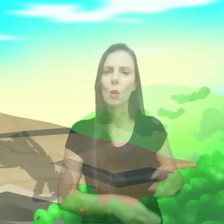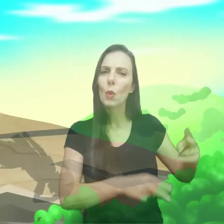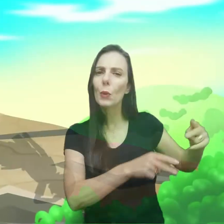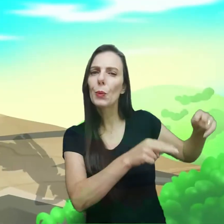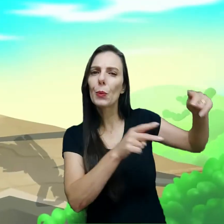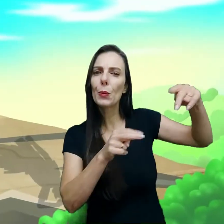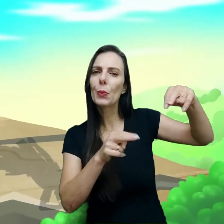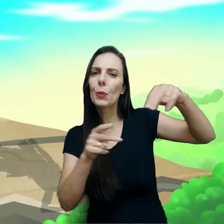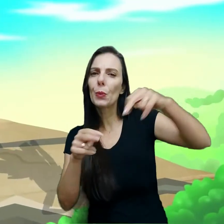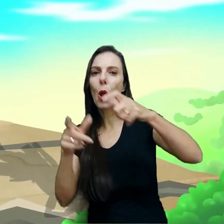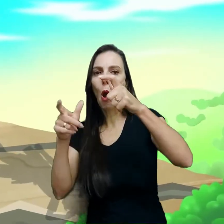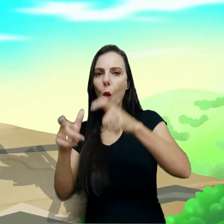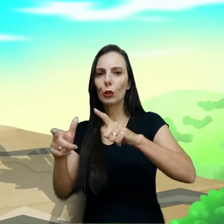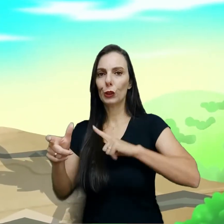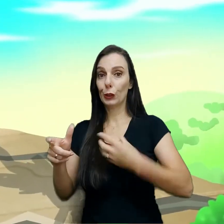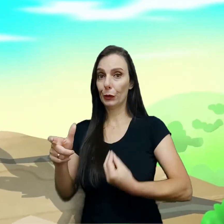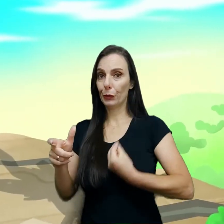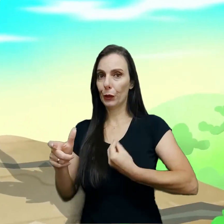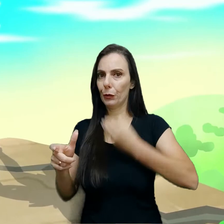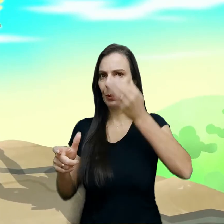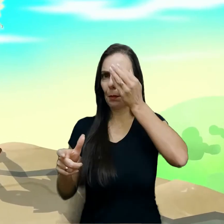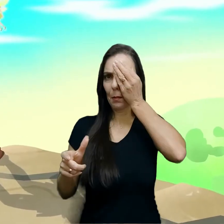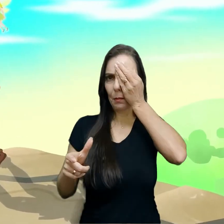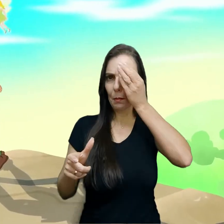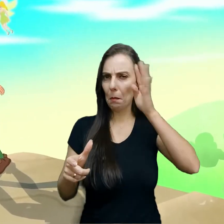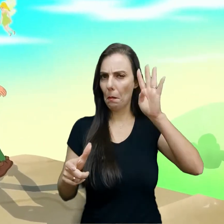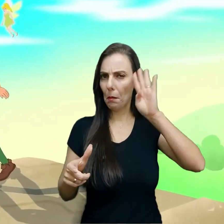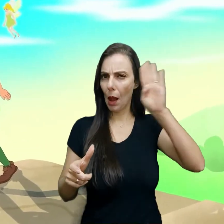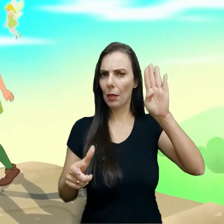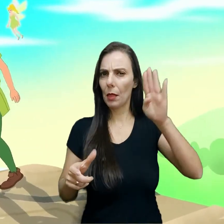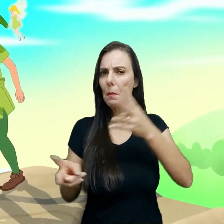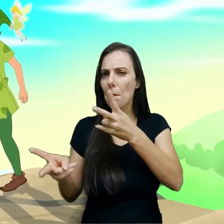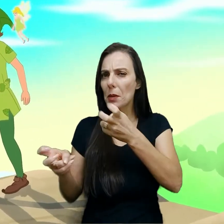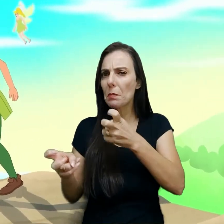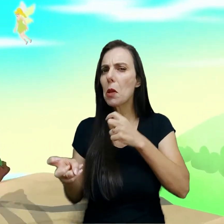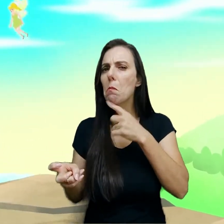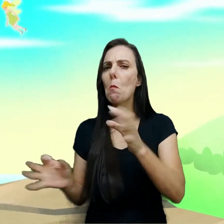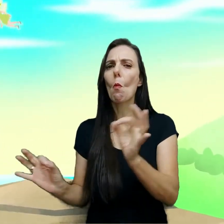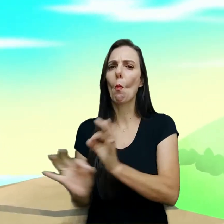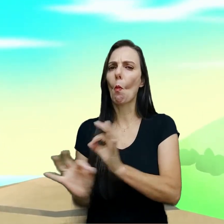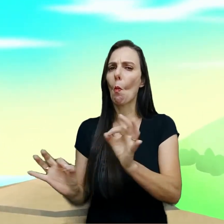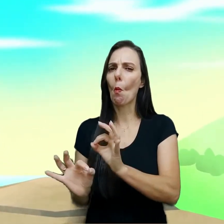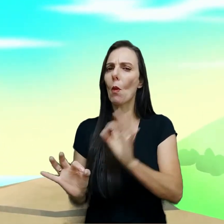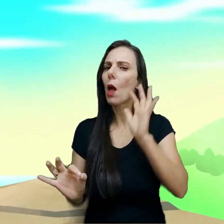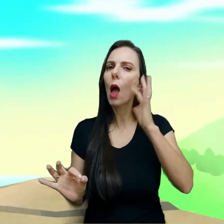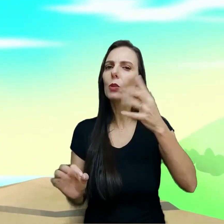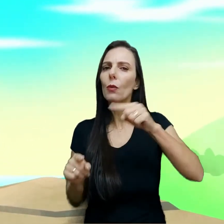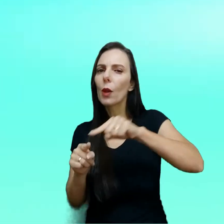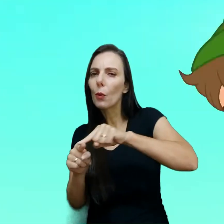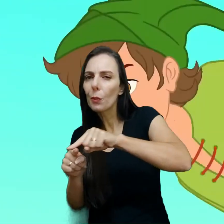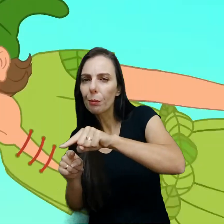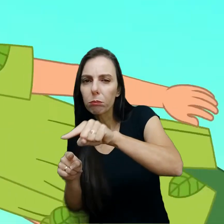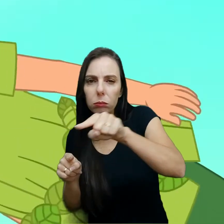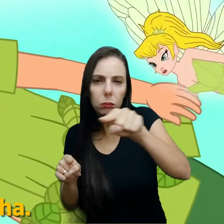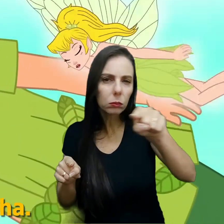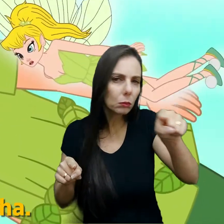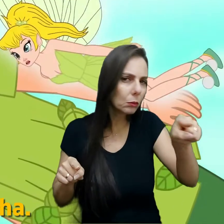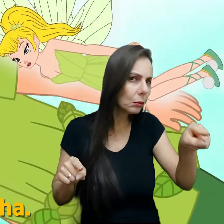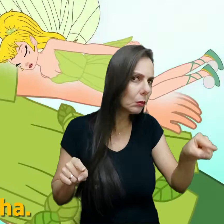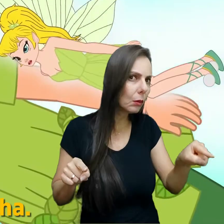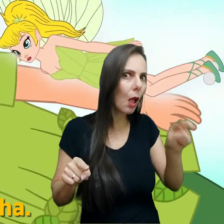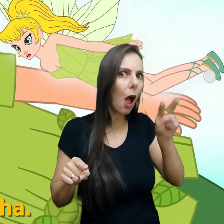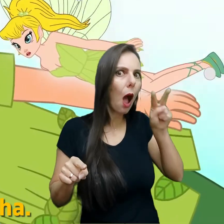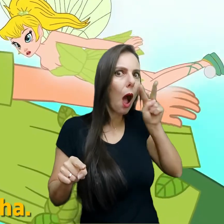Quando eles chegaram na Happy Rock, o quartel dos piratas, viram que não tinha ninguém lá. Foi quando decidiram ir